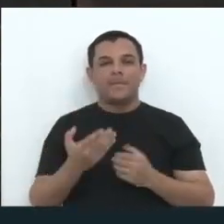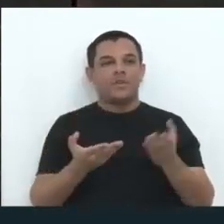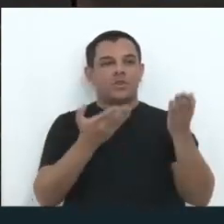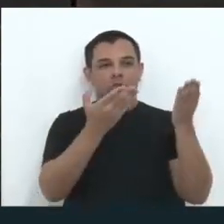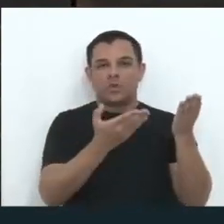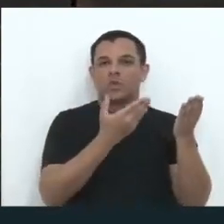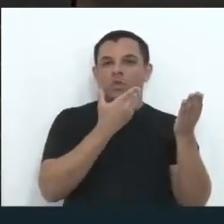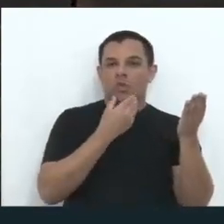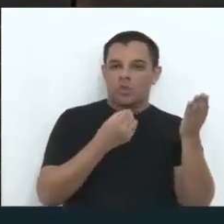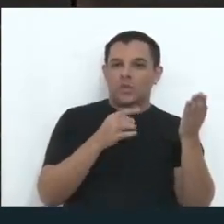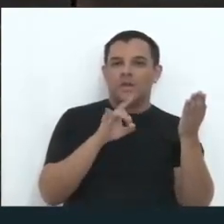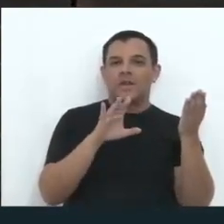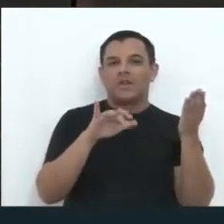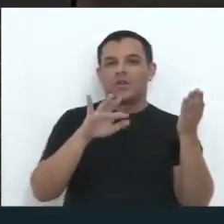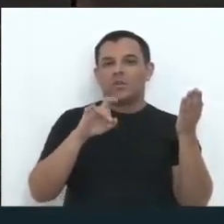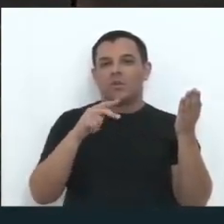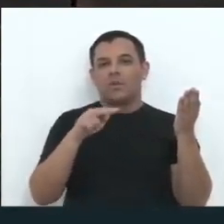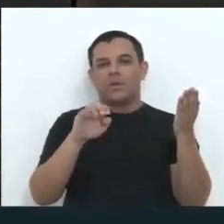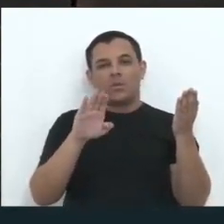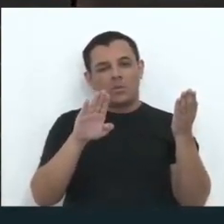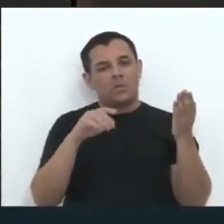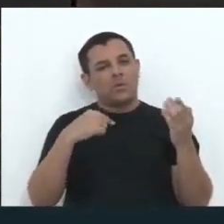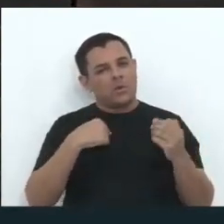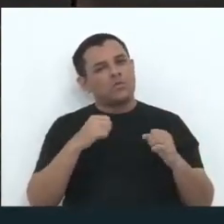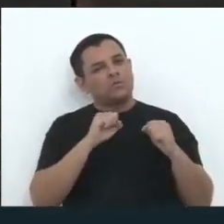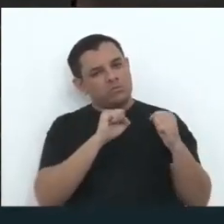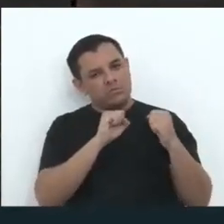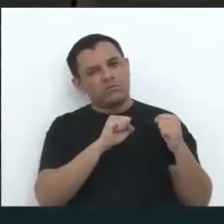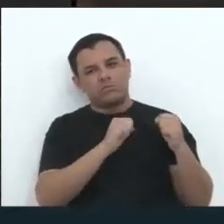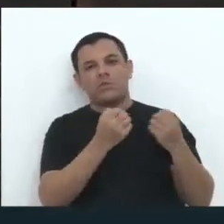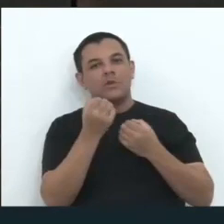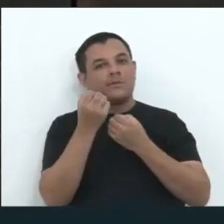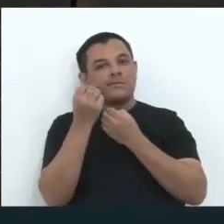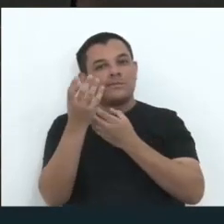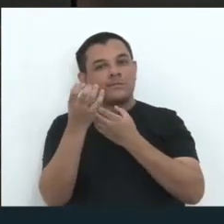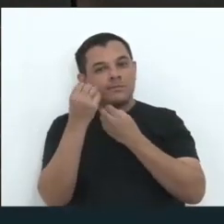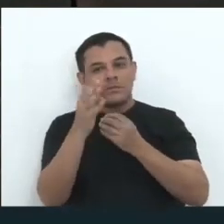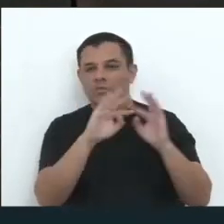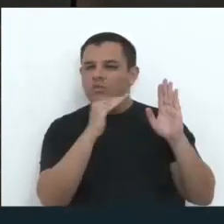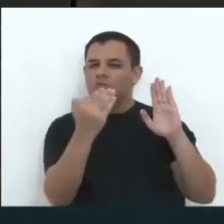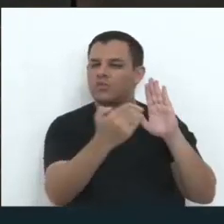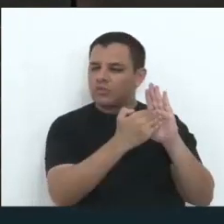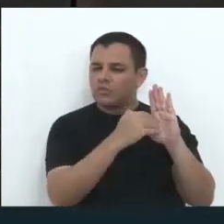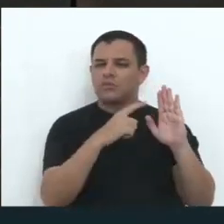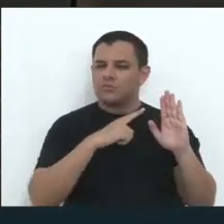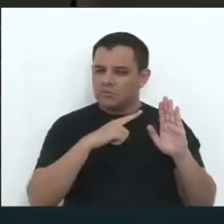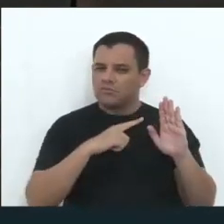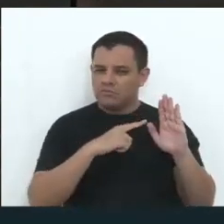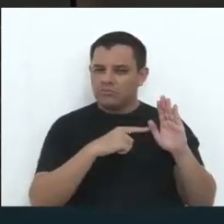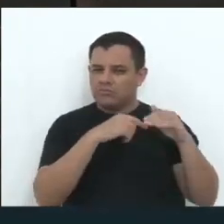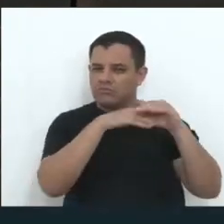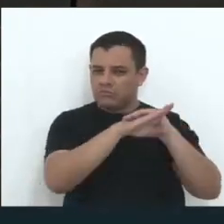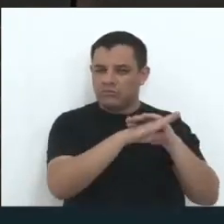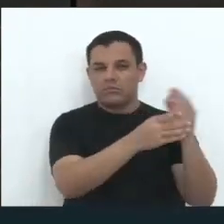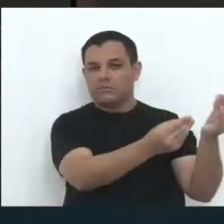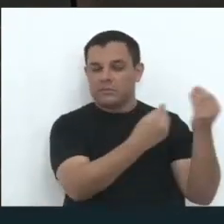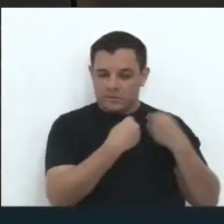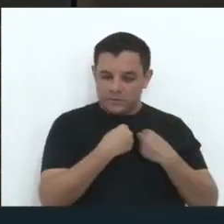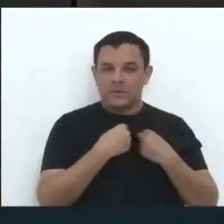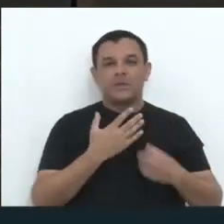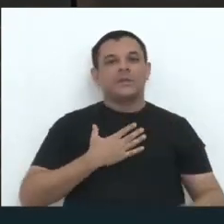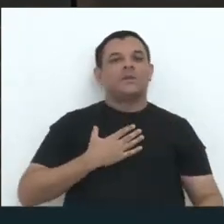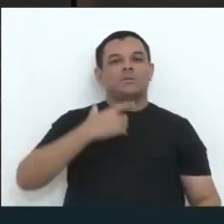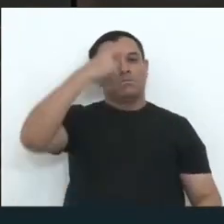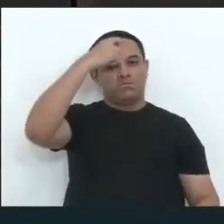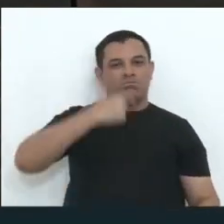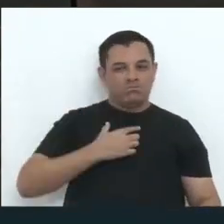Décio Pompeu, se ele quiser, assim quiser, puder me dar informações, né, de tudo aquilo que ele tem, toda a documentação, eu faço questão pessoalmente de levar